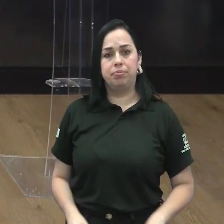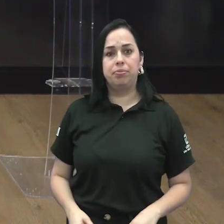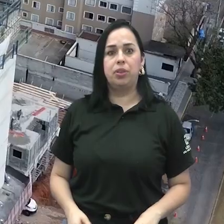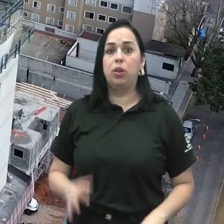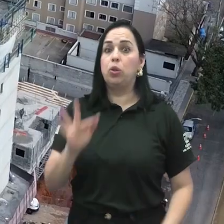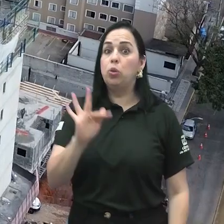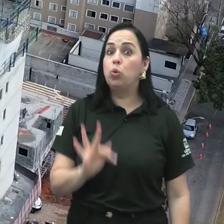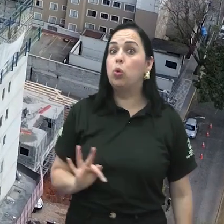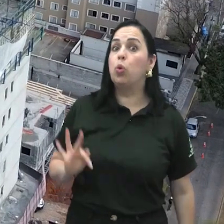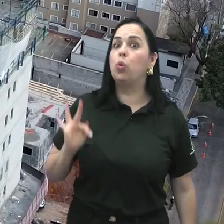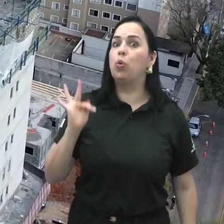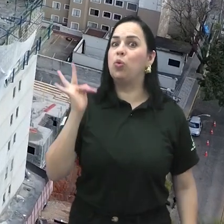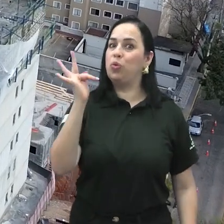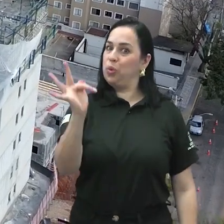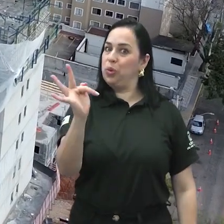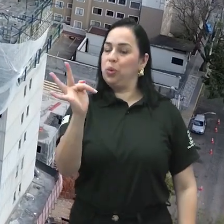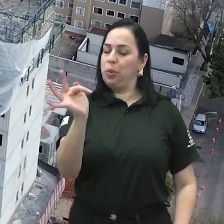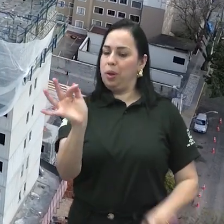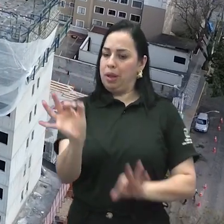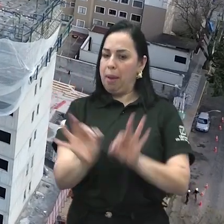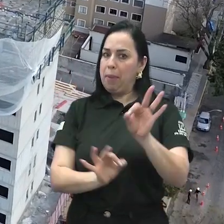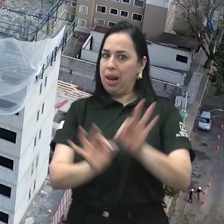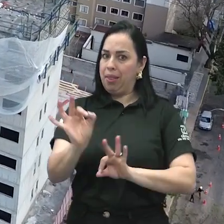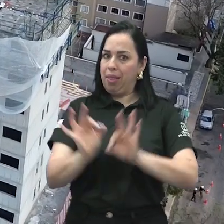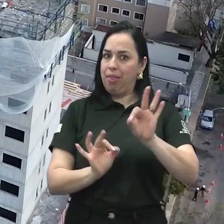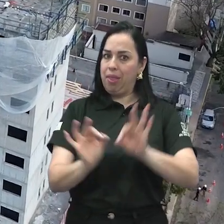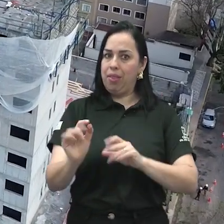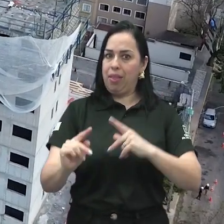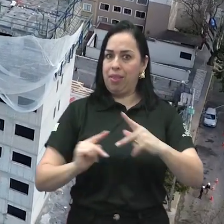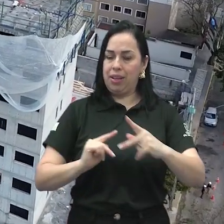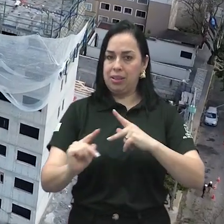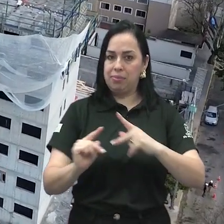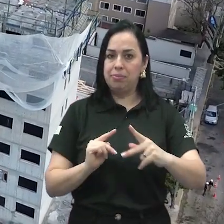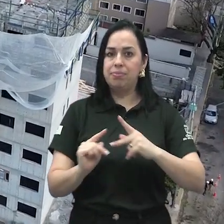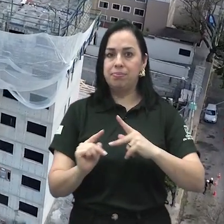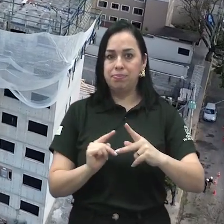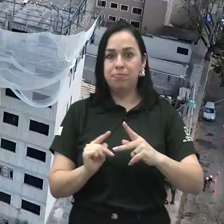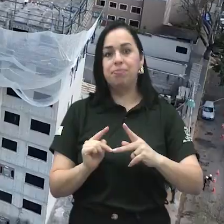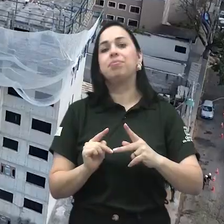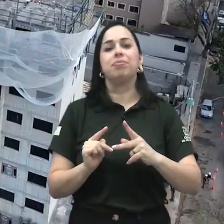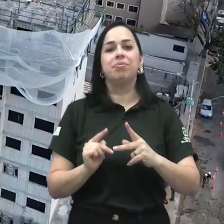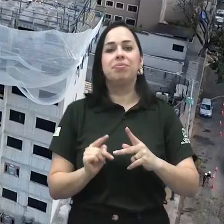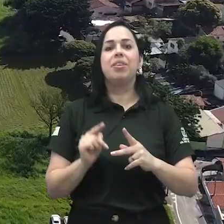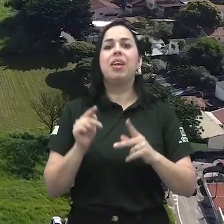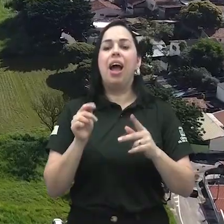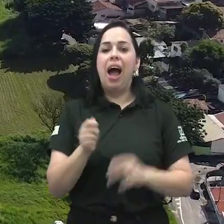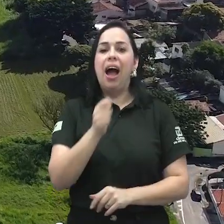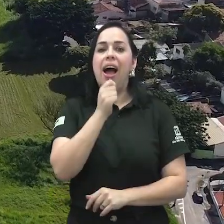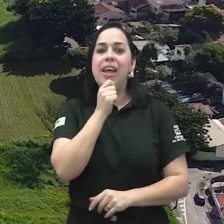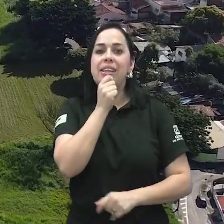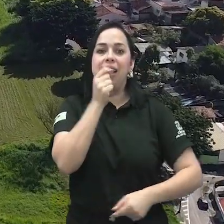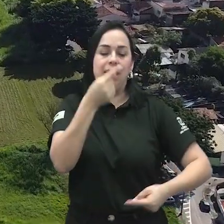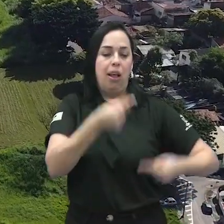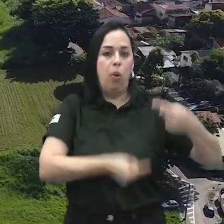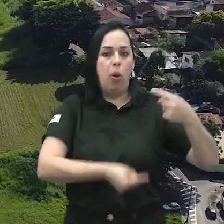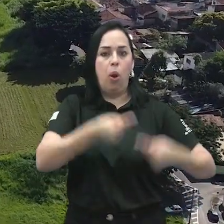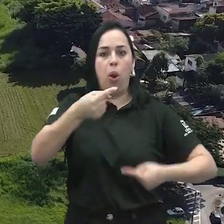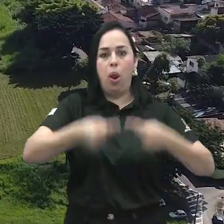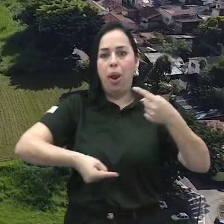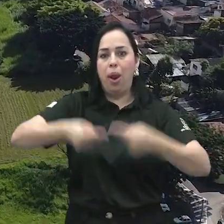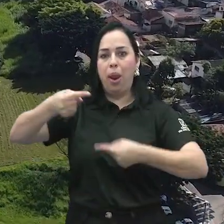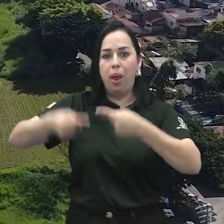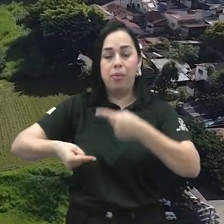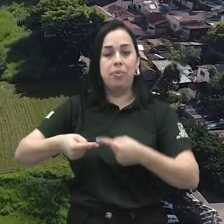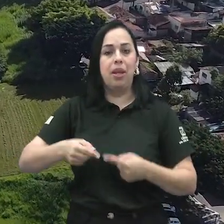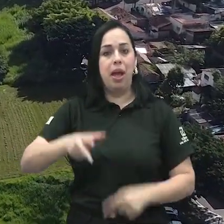vereadores. O futuro do planejamento urbano de São José dos Campos está em debate na